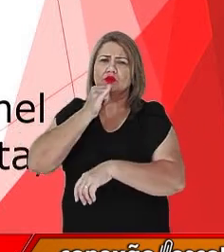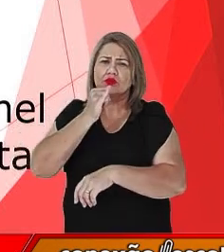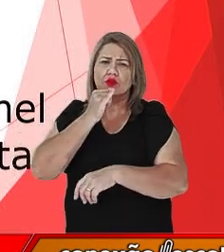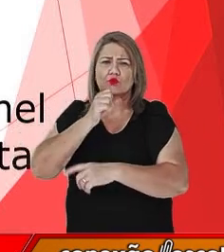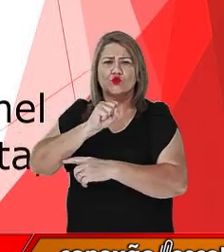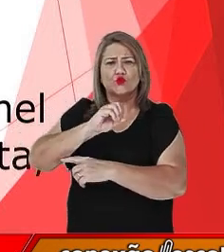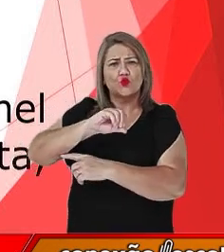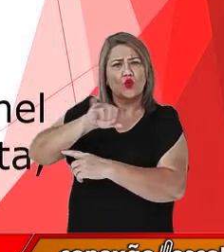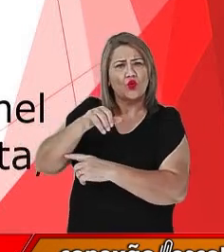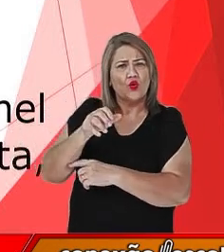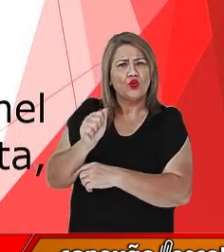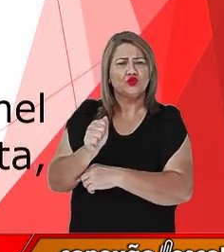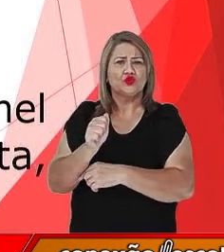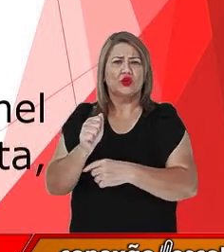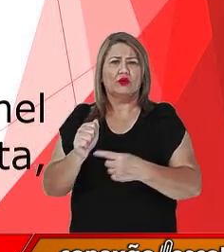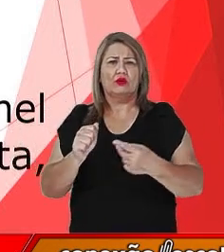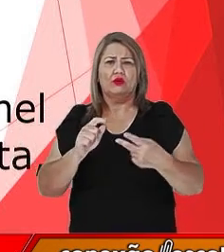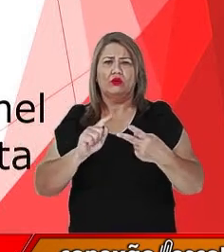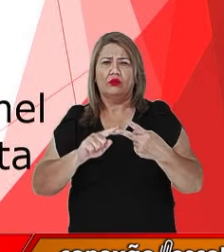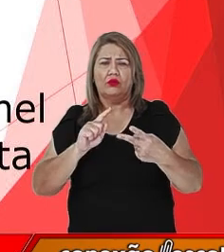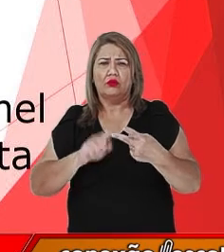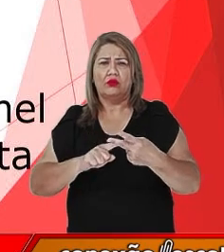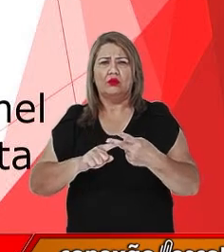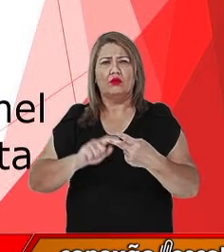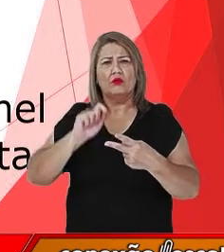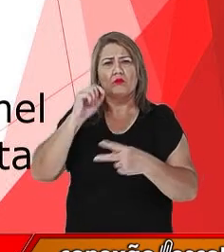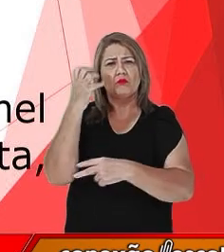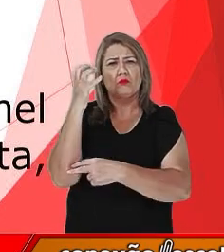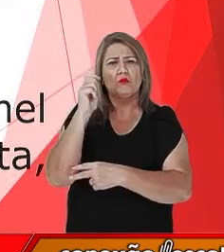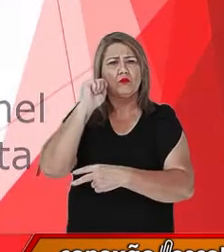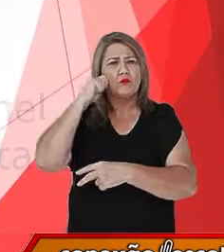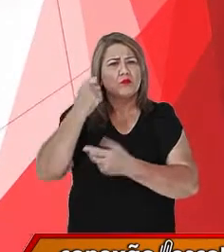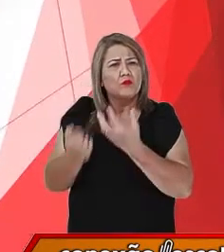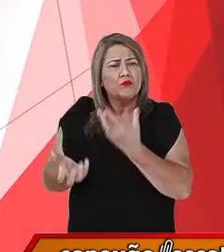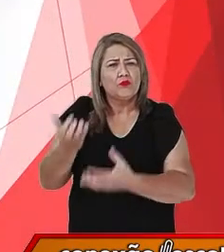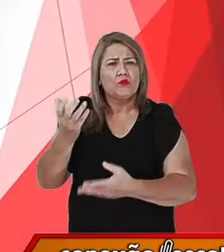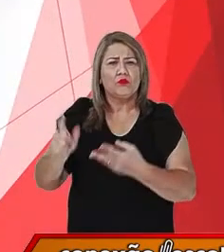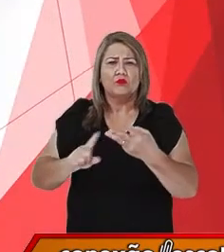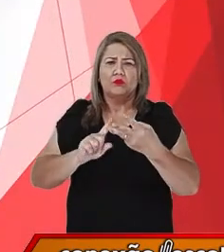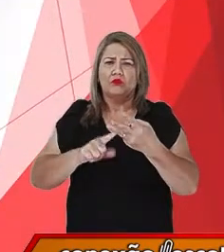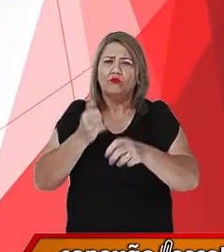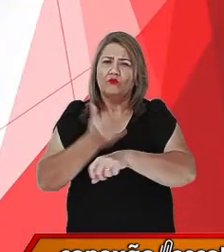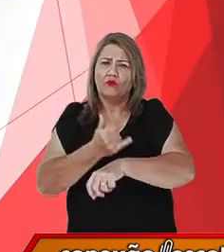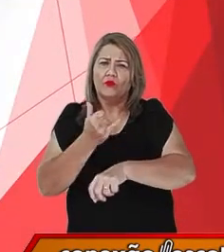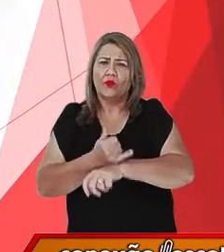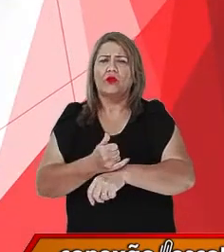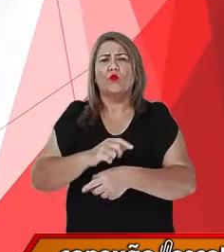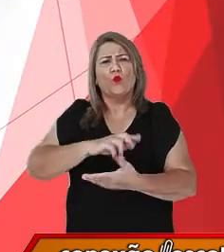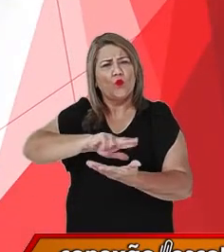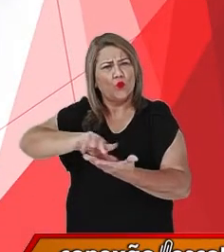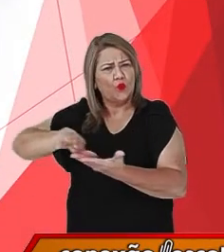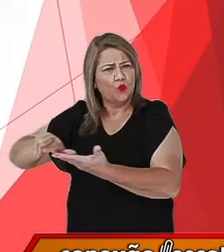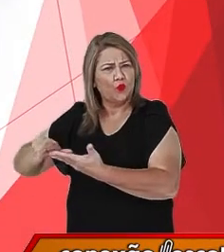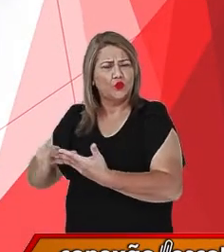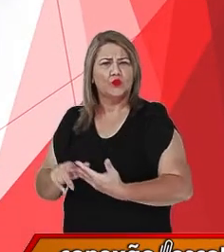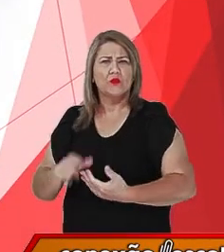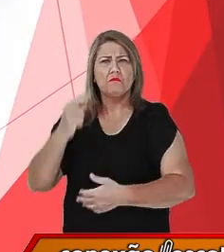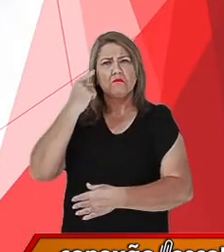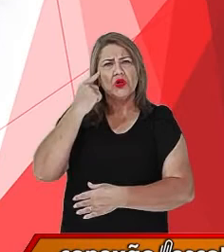o carvão, o trigo, o minério de ferro, dentre outros. Não são aí, né, como muitas pessoas